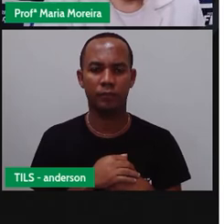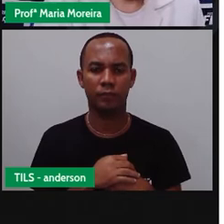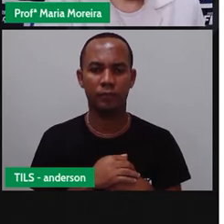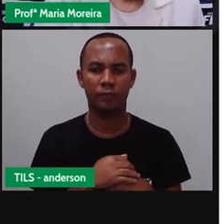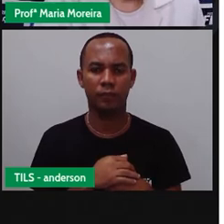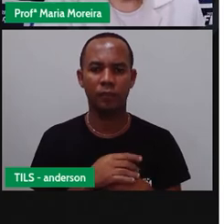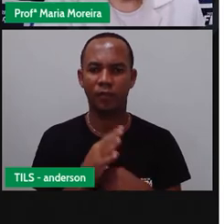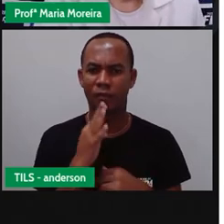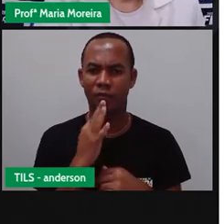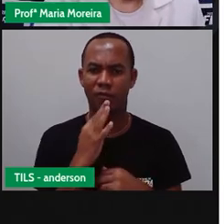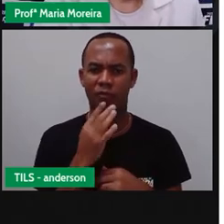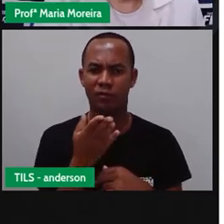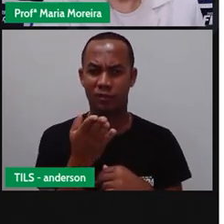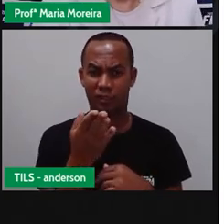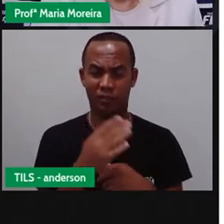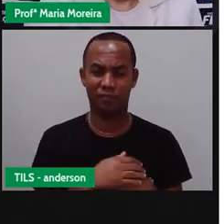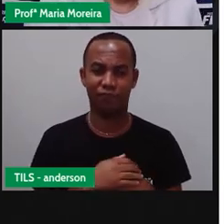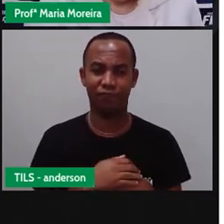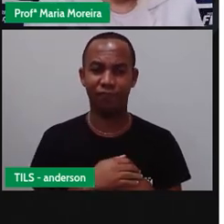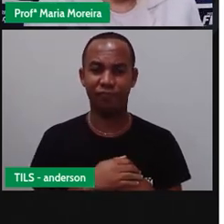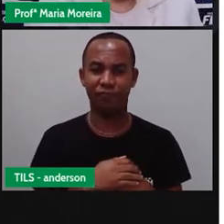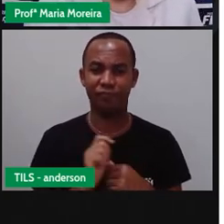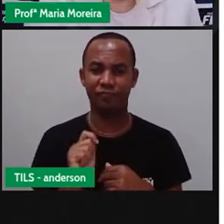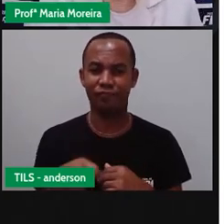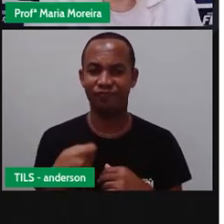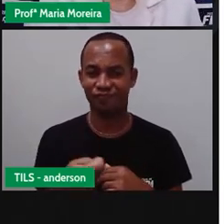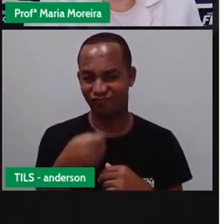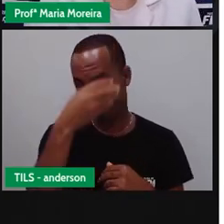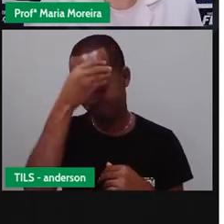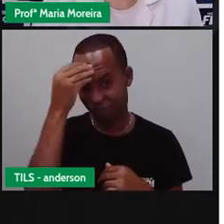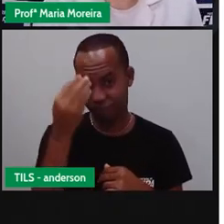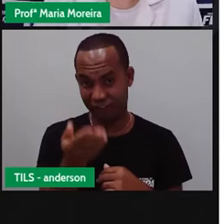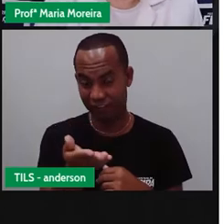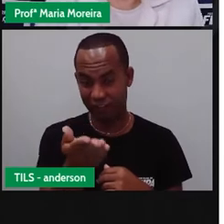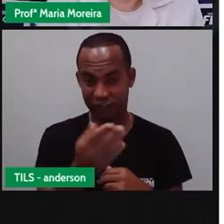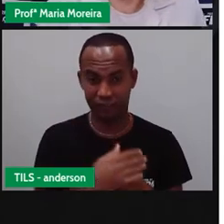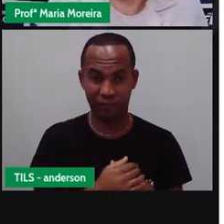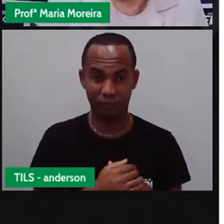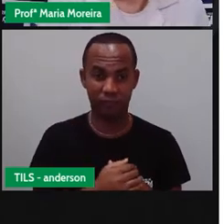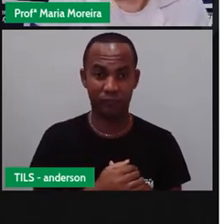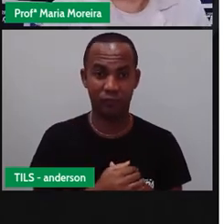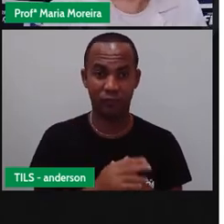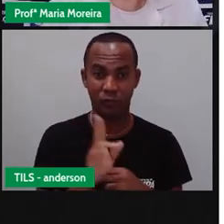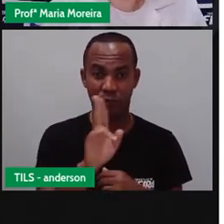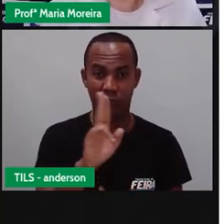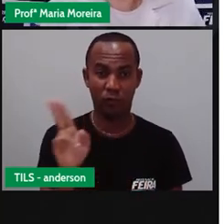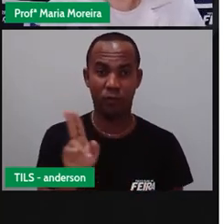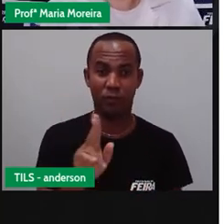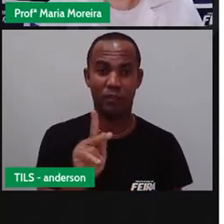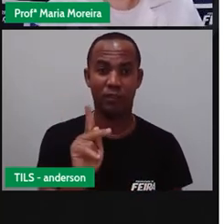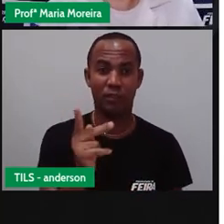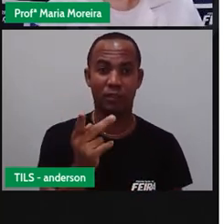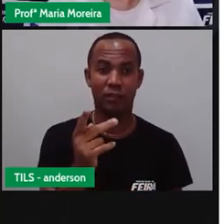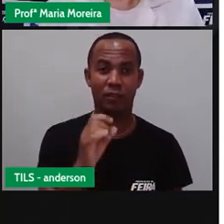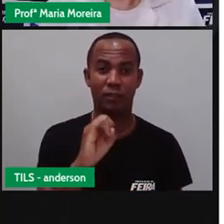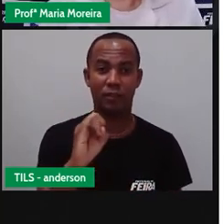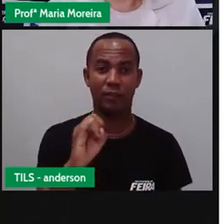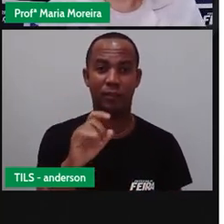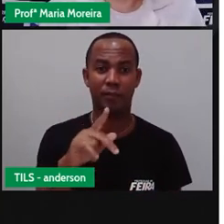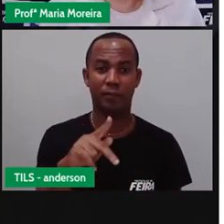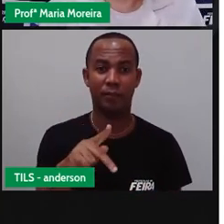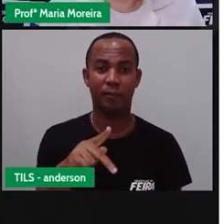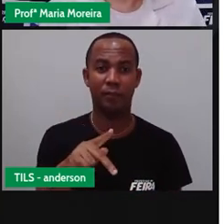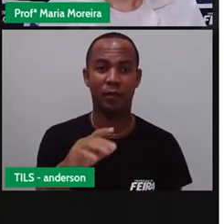hipopótamo a palavra estaria certa não e aí já não teremos mais a palavra correta então não seríamos mais do que o ih pó